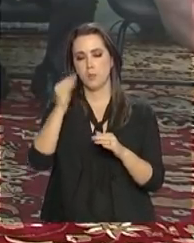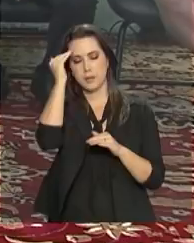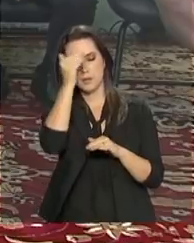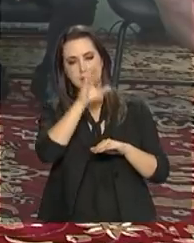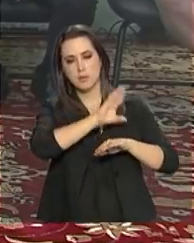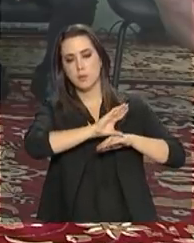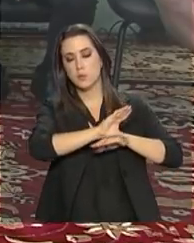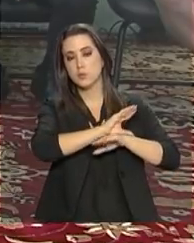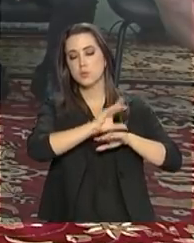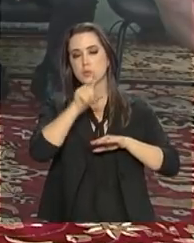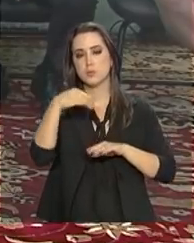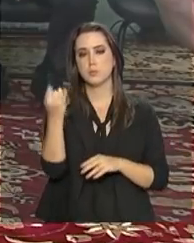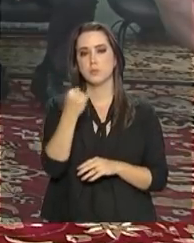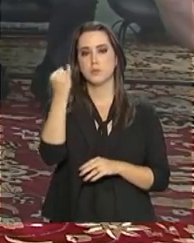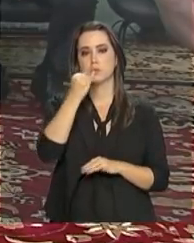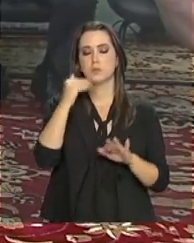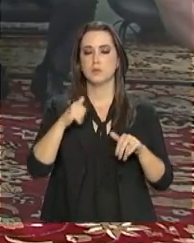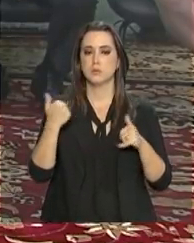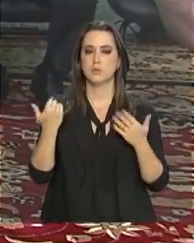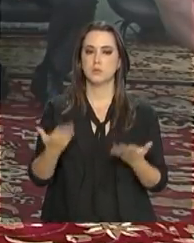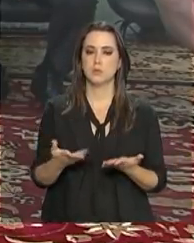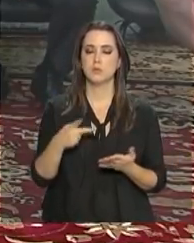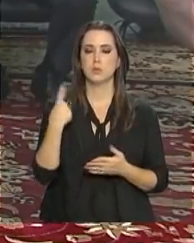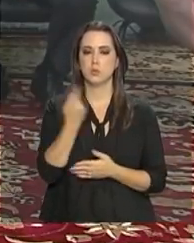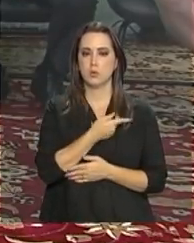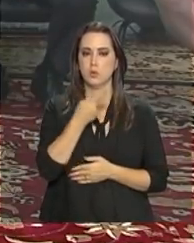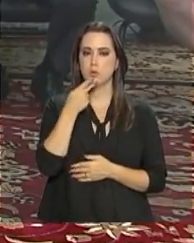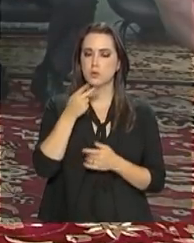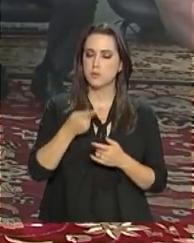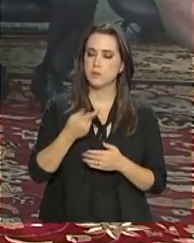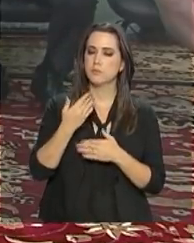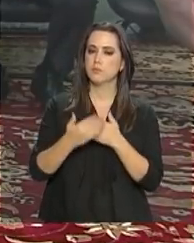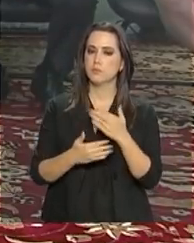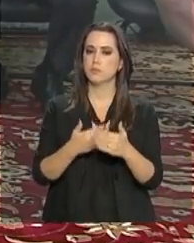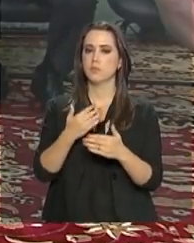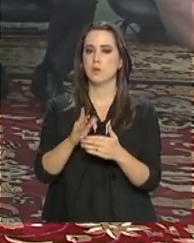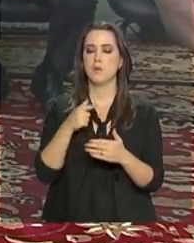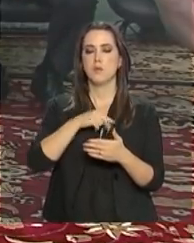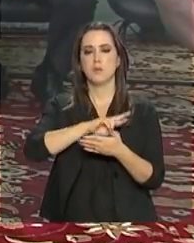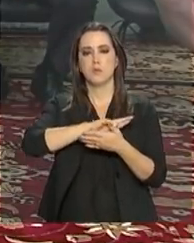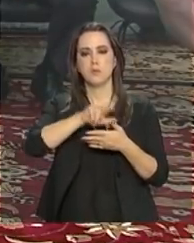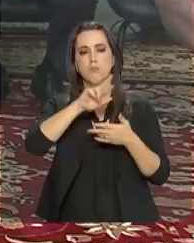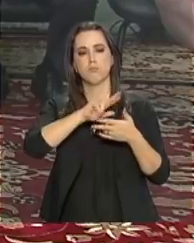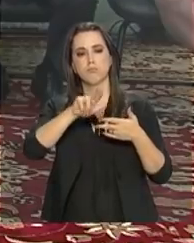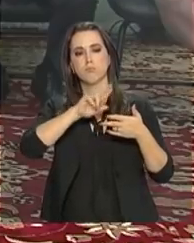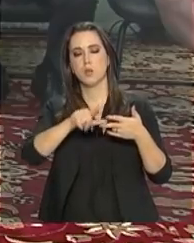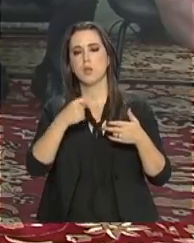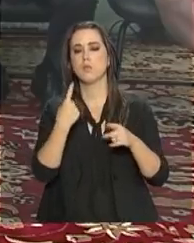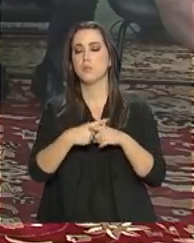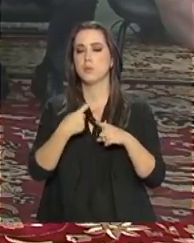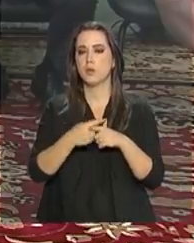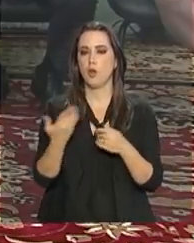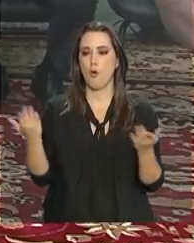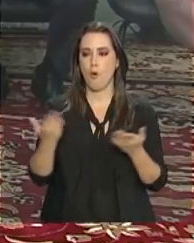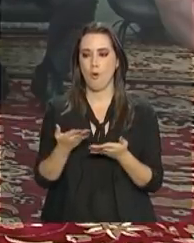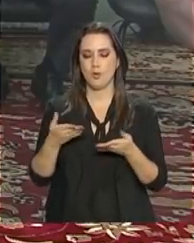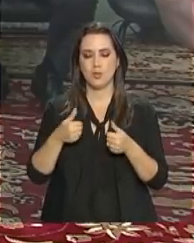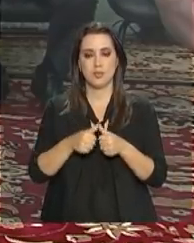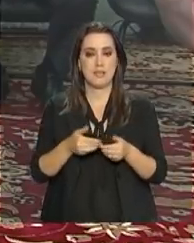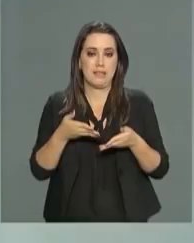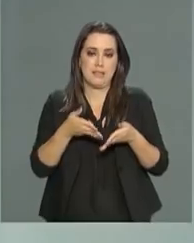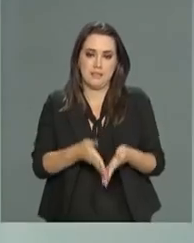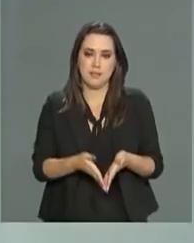que é importantíssimo daí digamos assim a razão entre tantas para que eu viesse aqui hoje não é